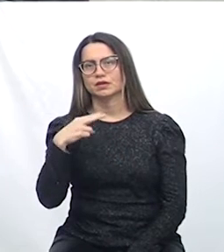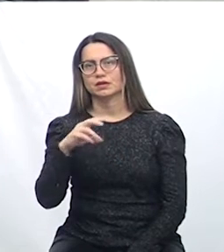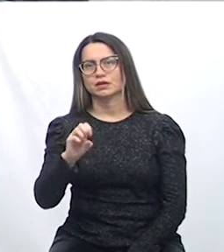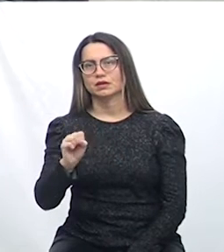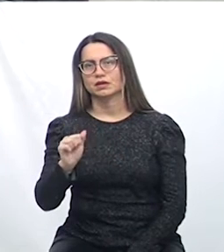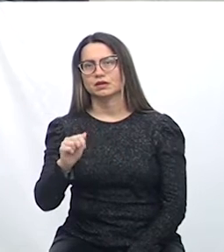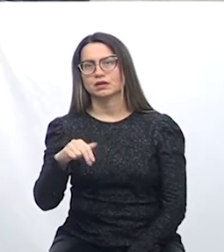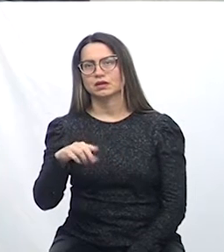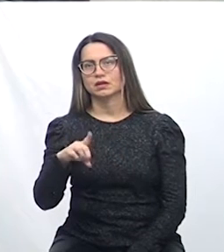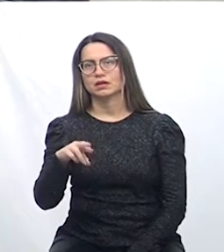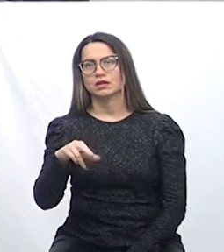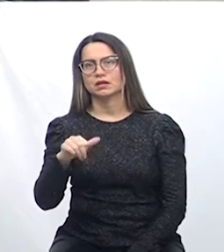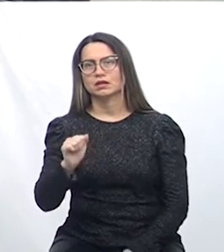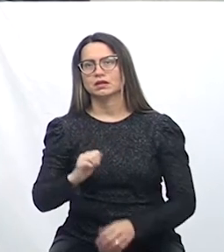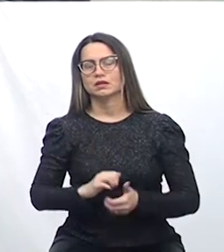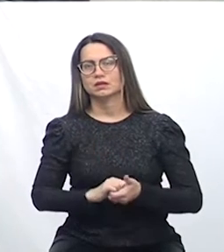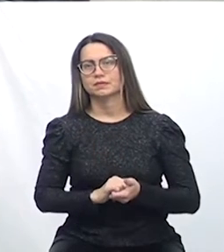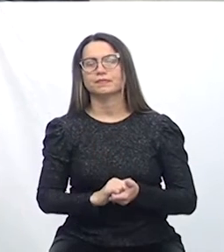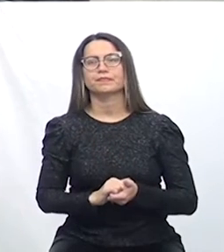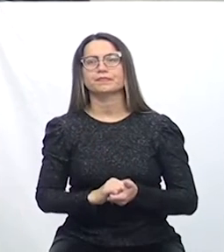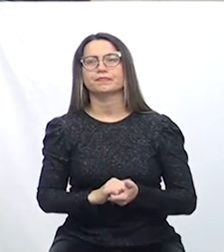Sandra Jorge.